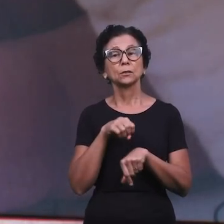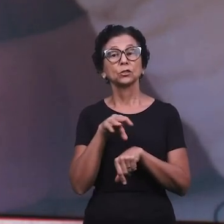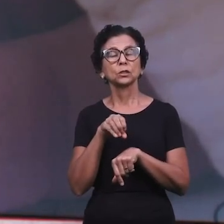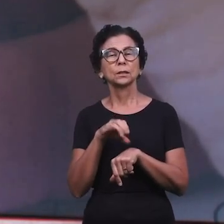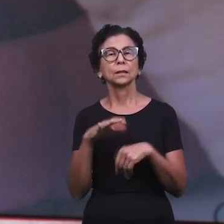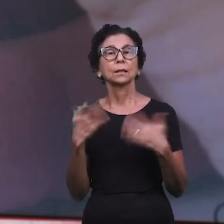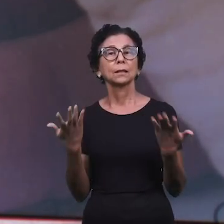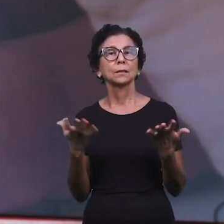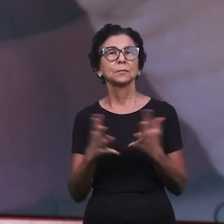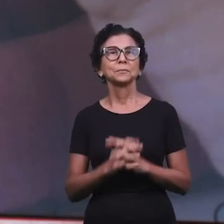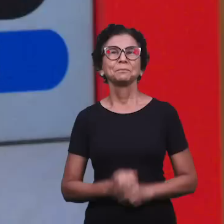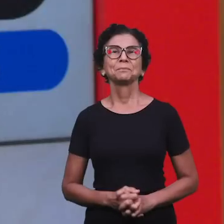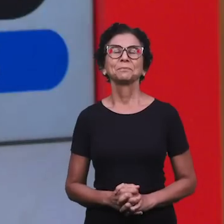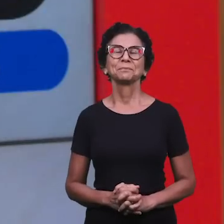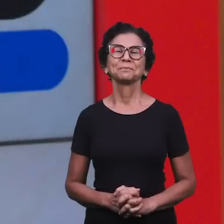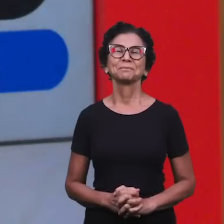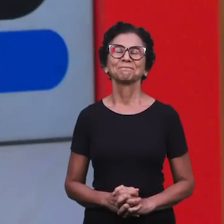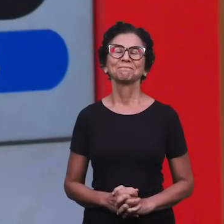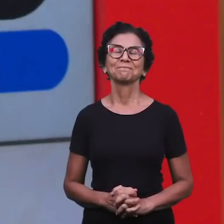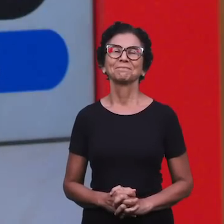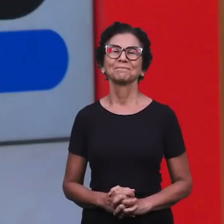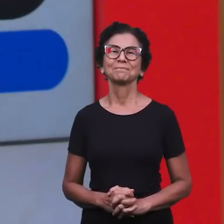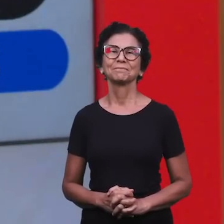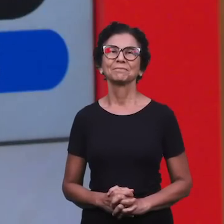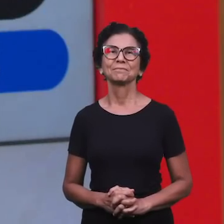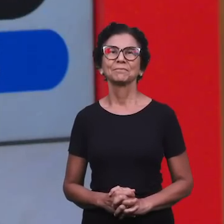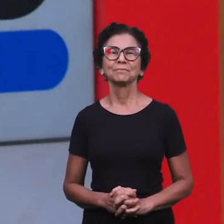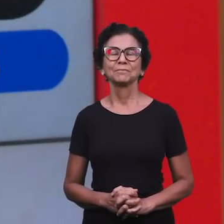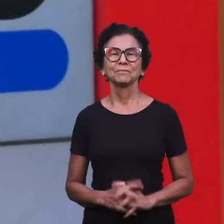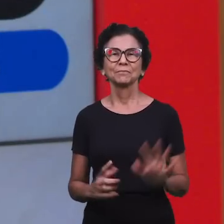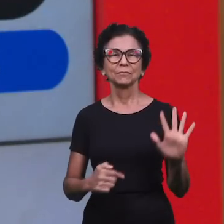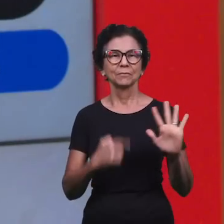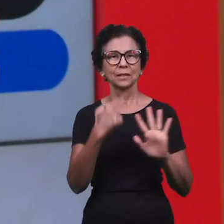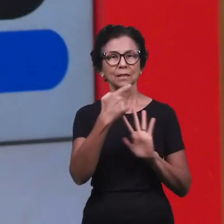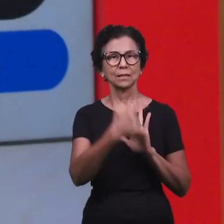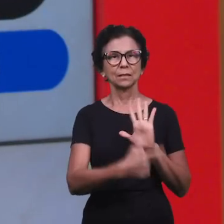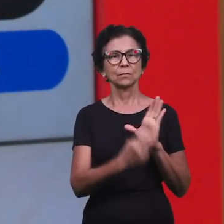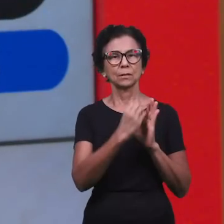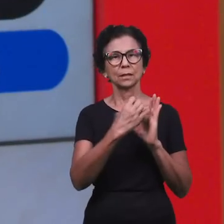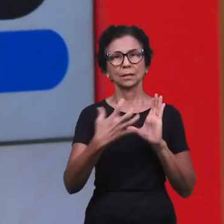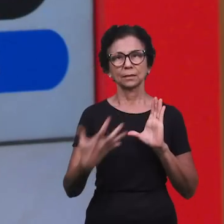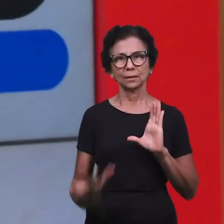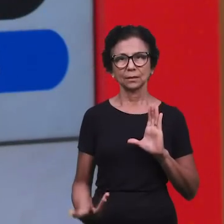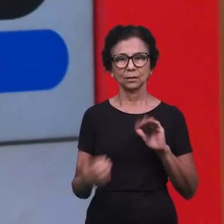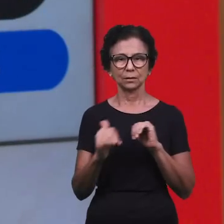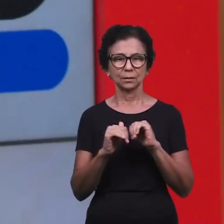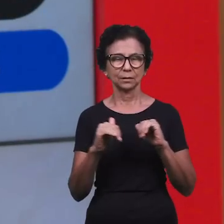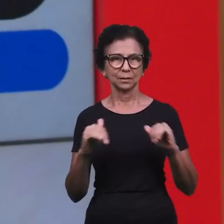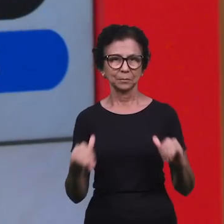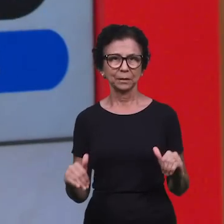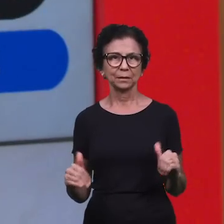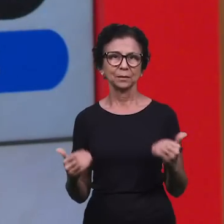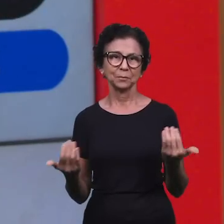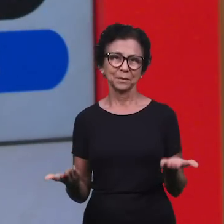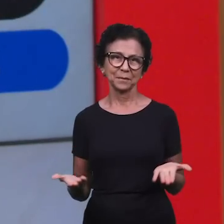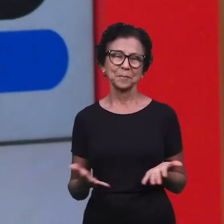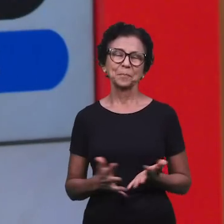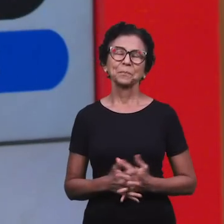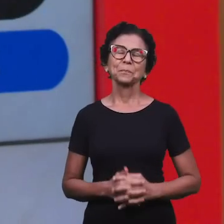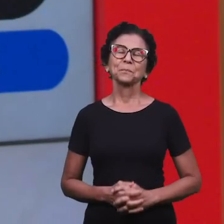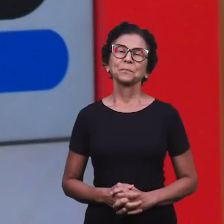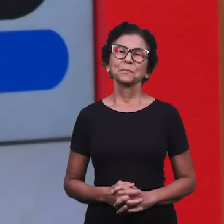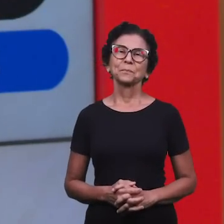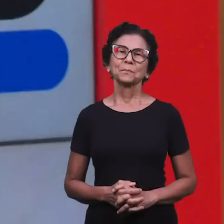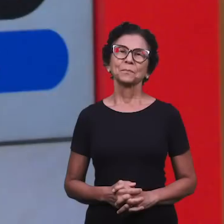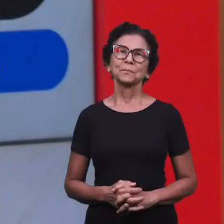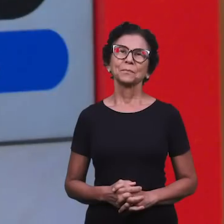mercado, tudo bem? E olha só, essas foram as 5 características que nós separamos aqui, que nós